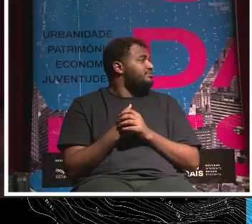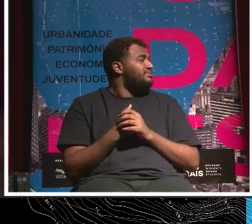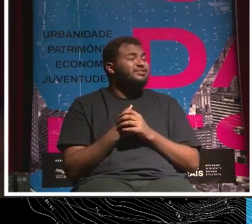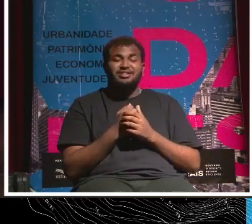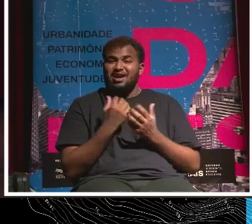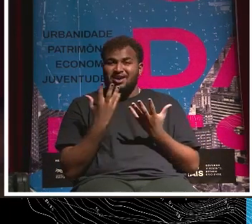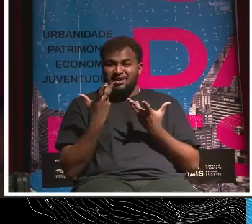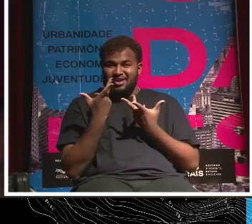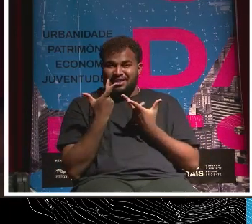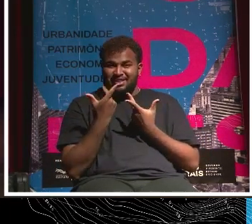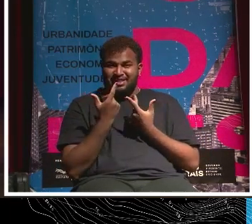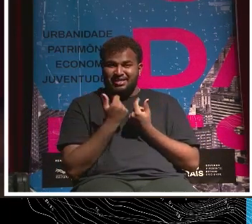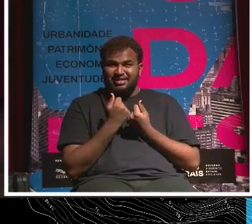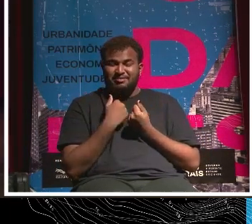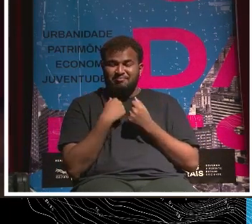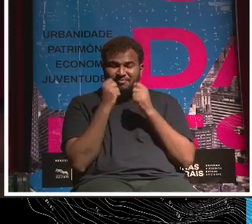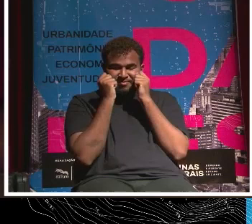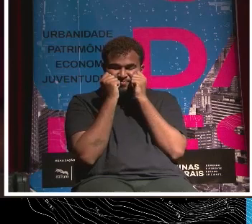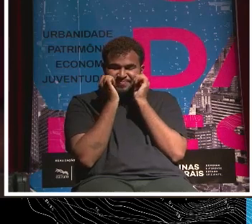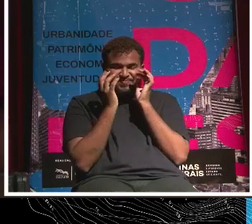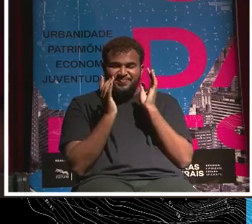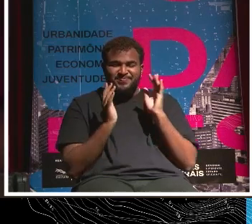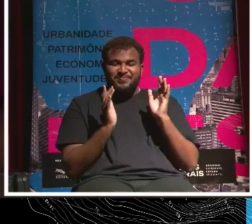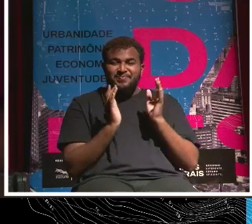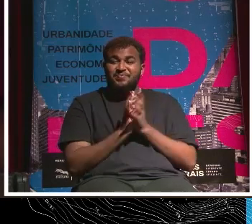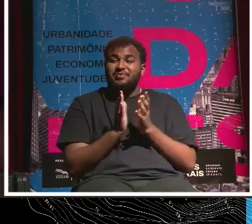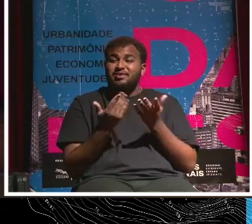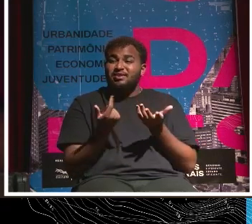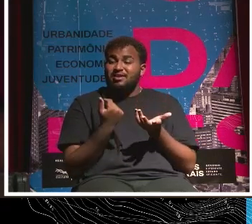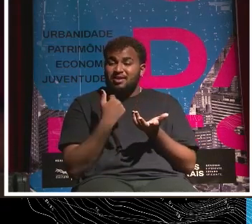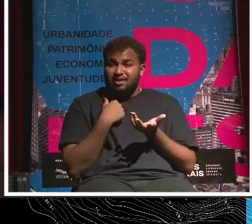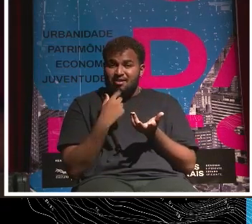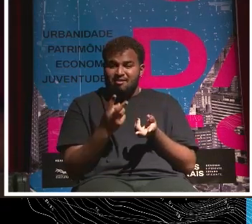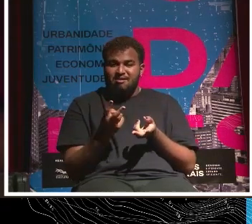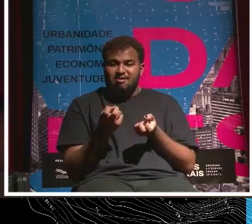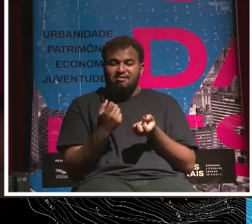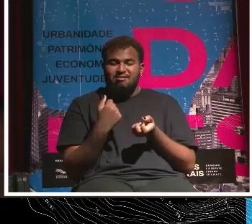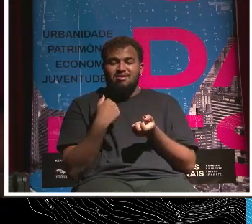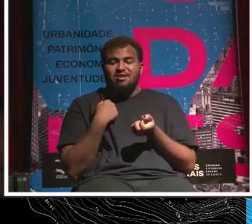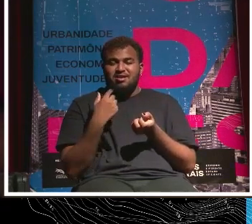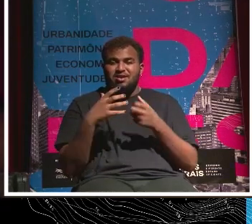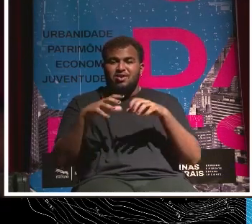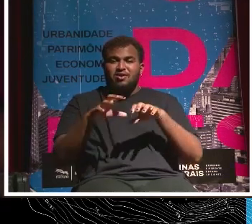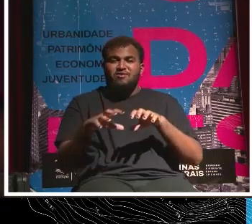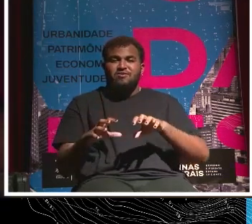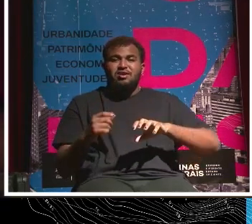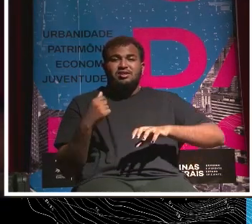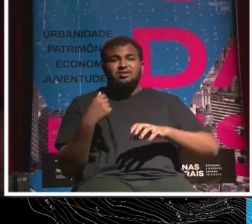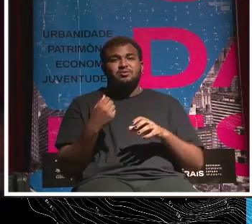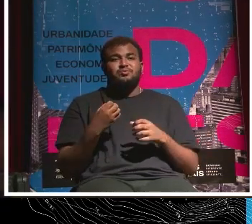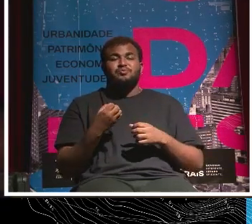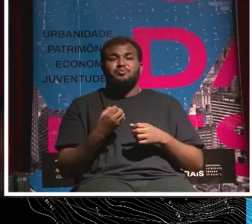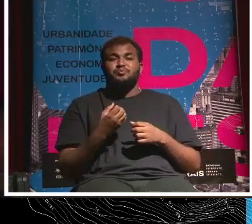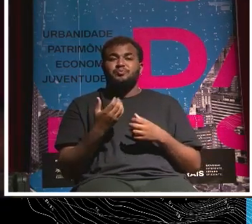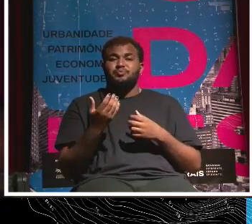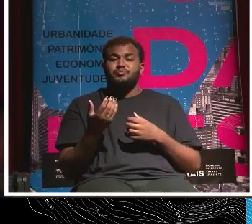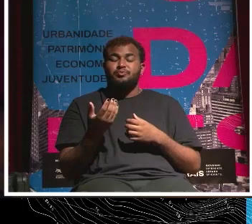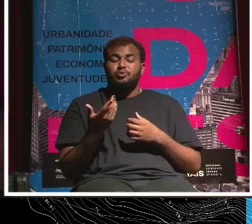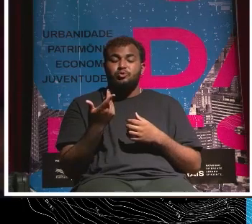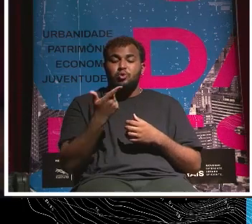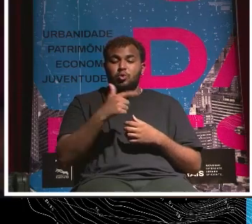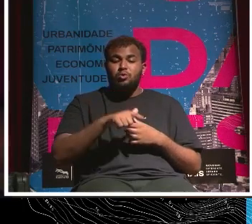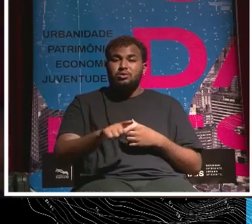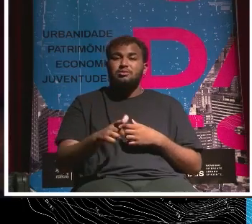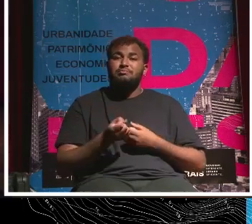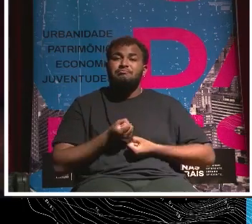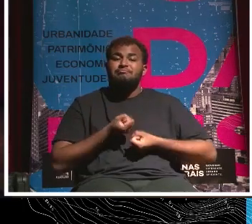Encantada. Eu sou assim, tá, gente? O olho brilha. Porque eu entendo o funk e essas outras manifestações de base